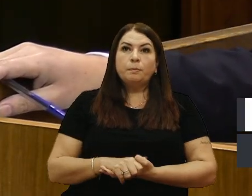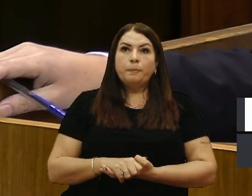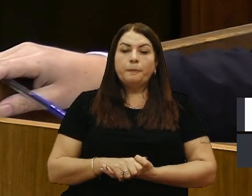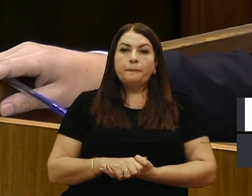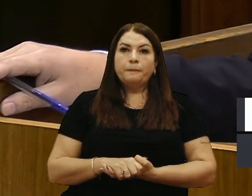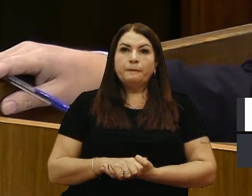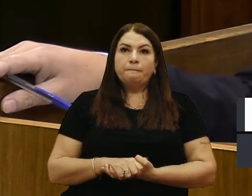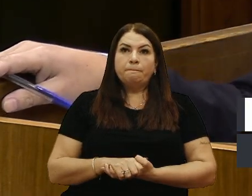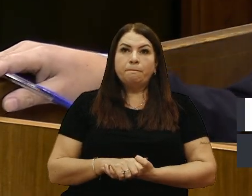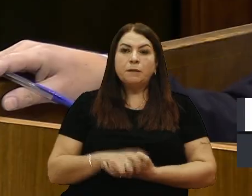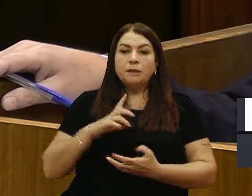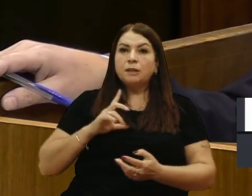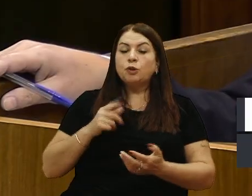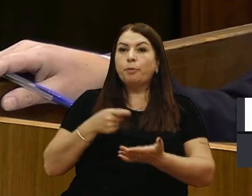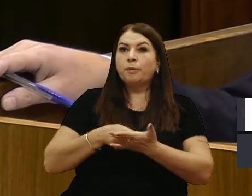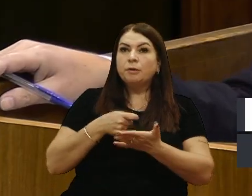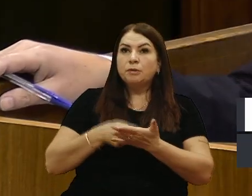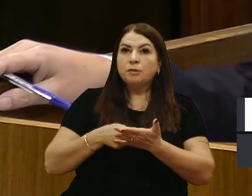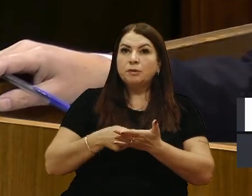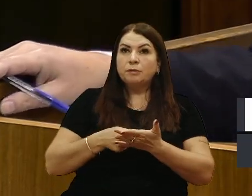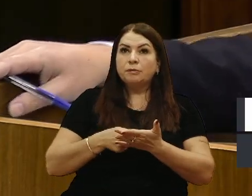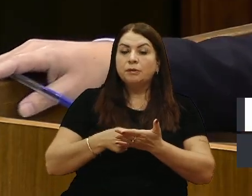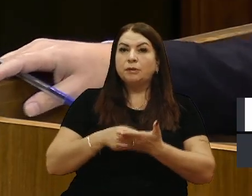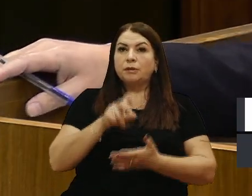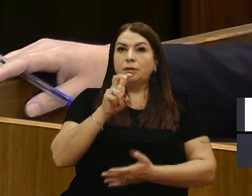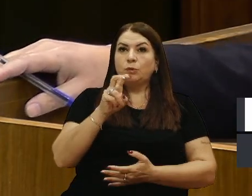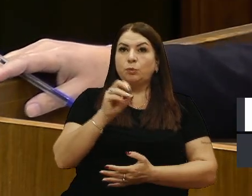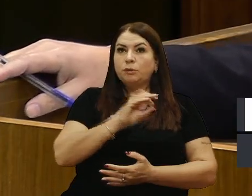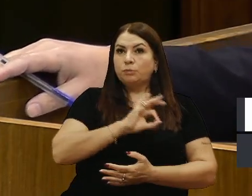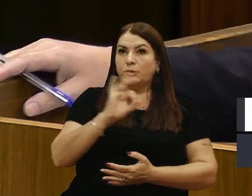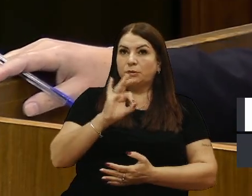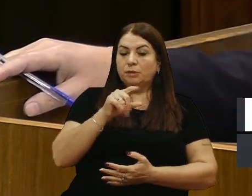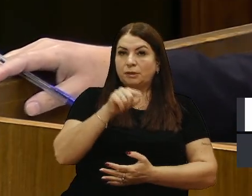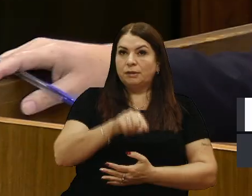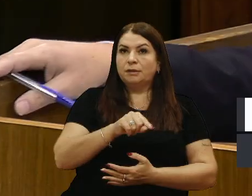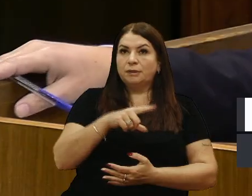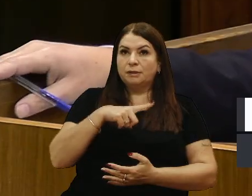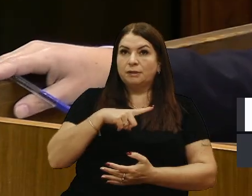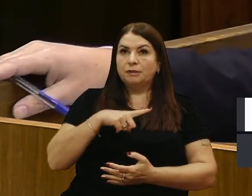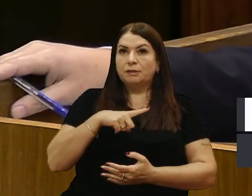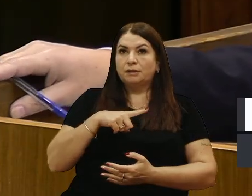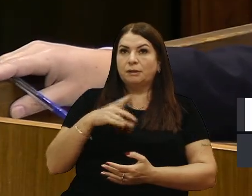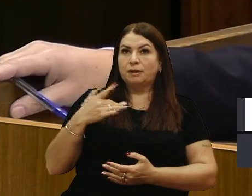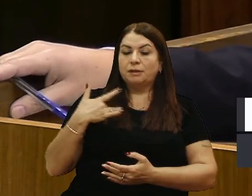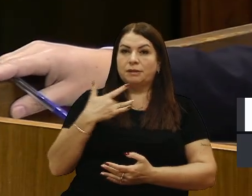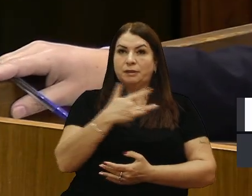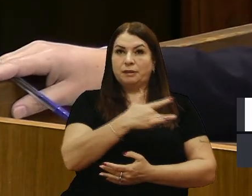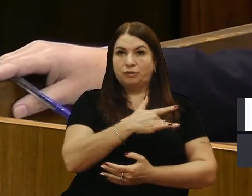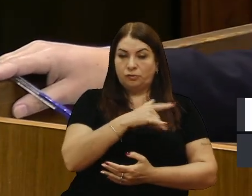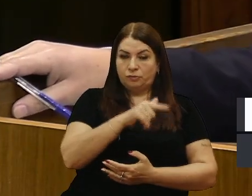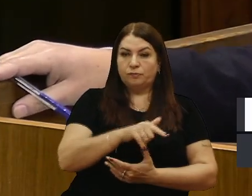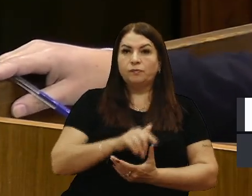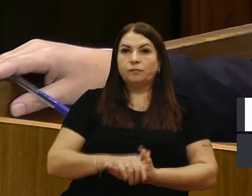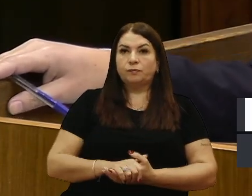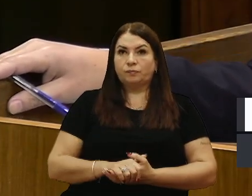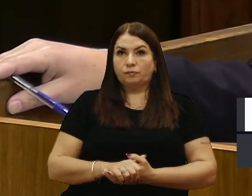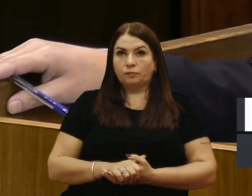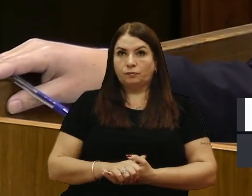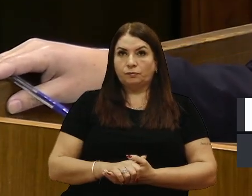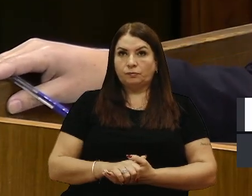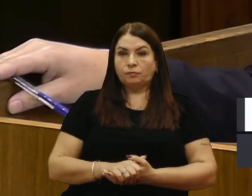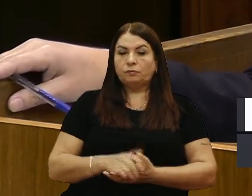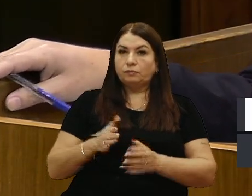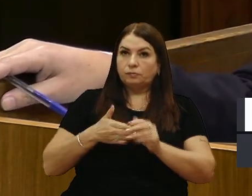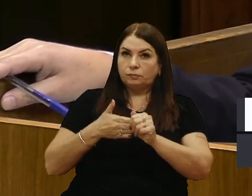ela tem por obrigação 50% deve de ser para a saúde, as emendas parlamentares, aqueles que nos